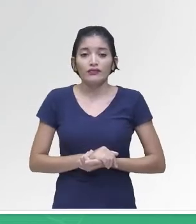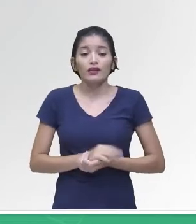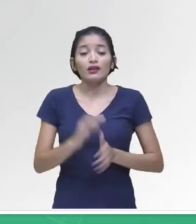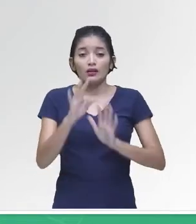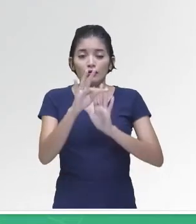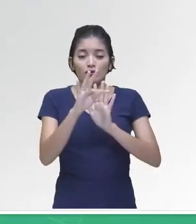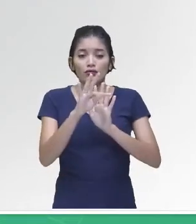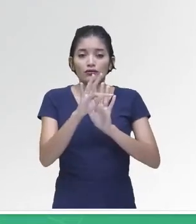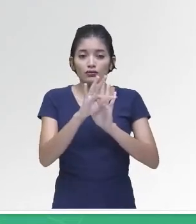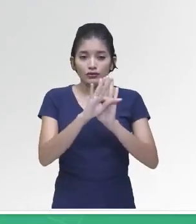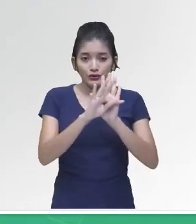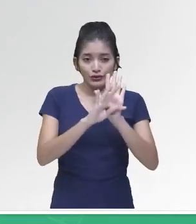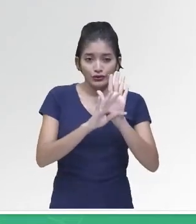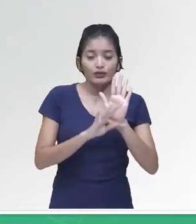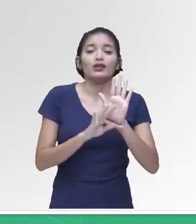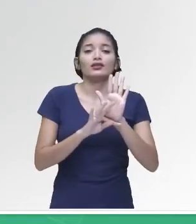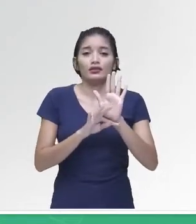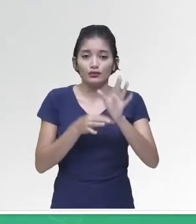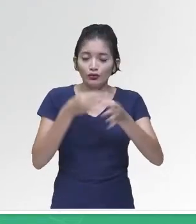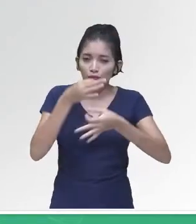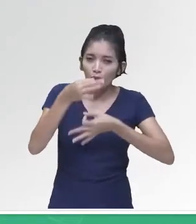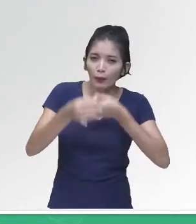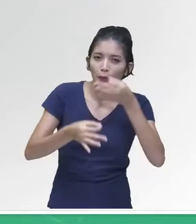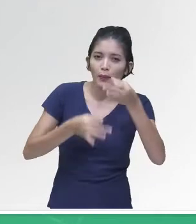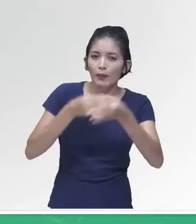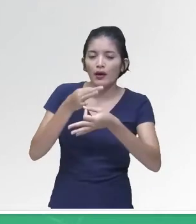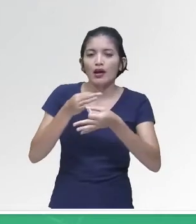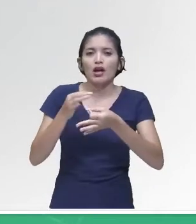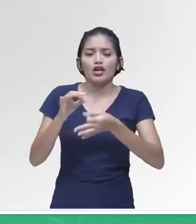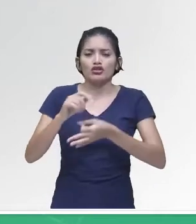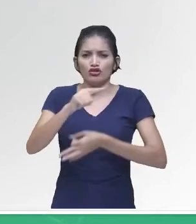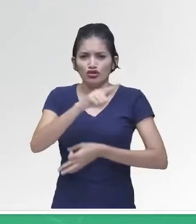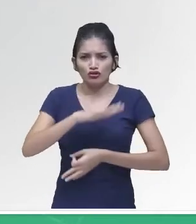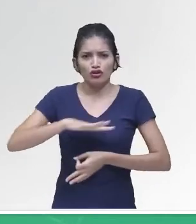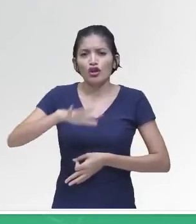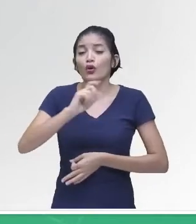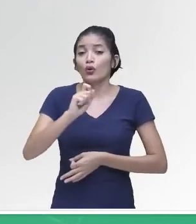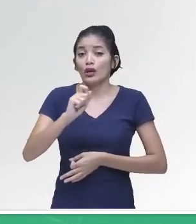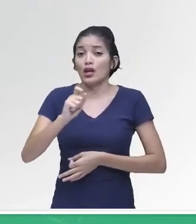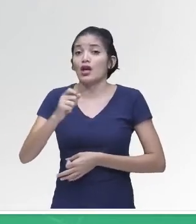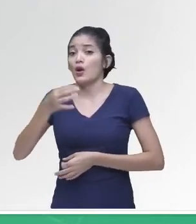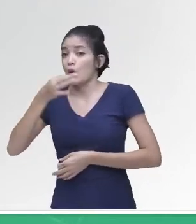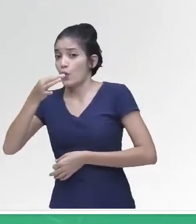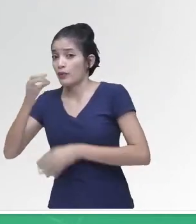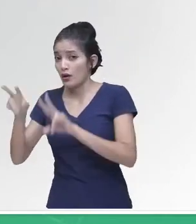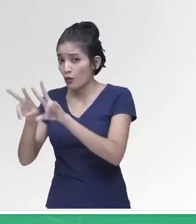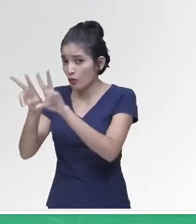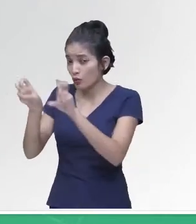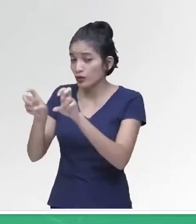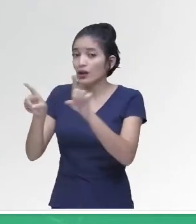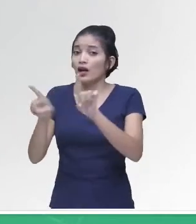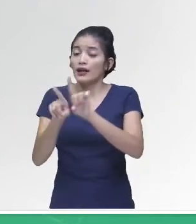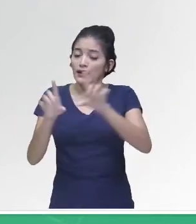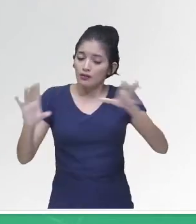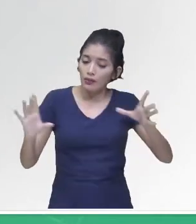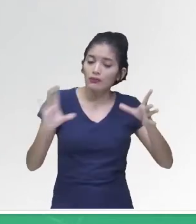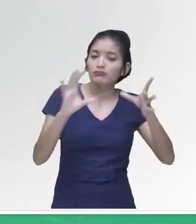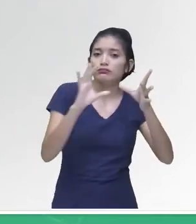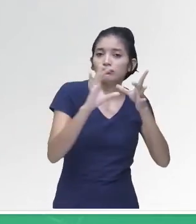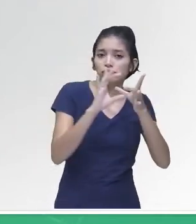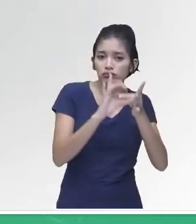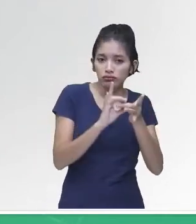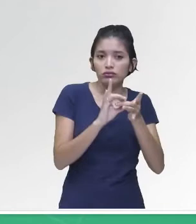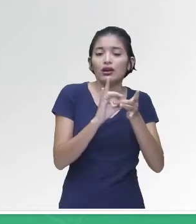geral, os textos argumentativos em geral, eles trazem uma tese, que é uma opinião sobre o tema, e argumentos